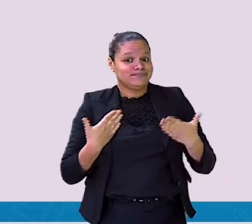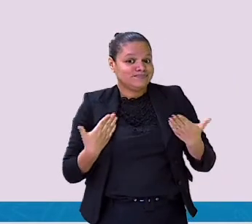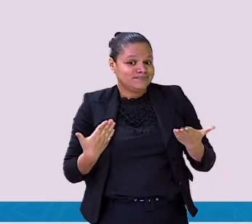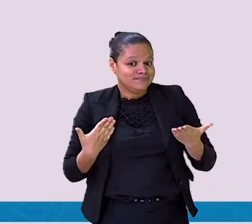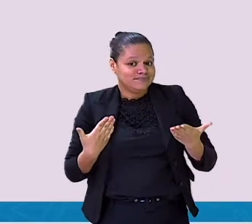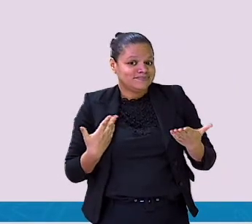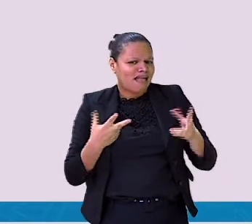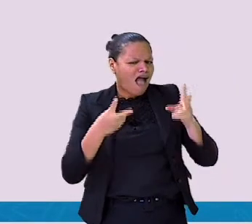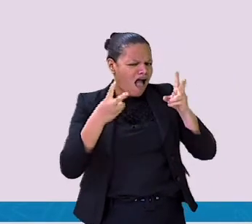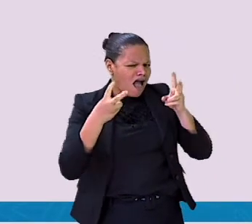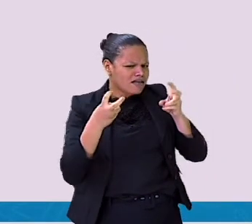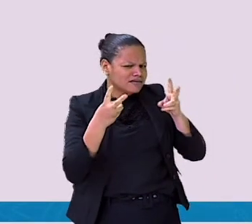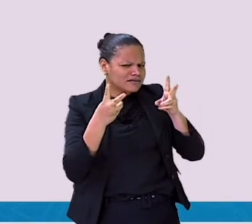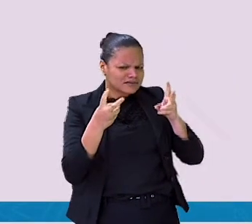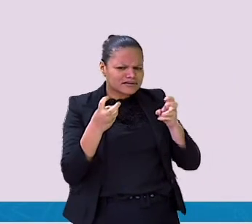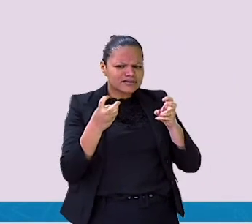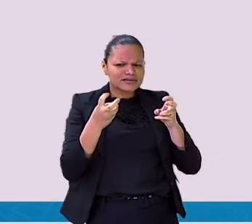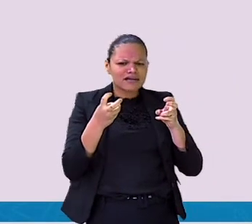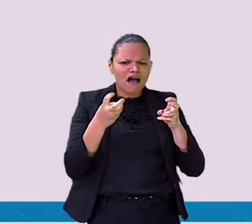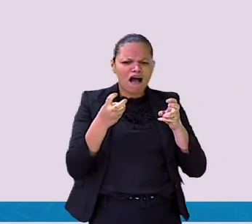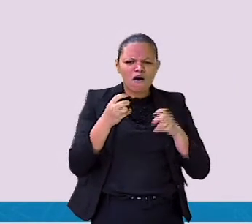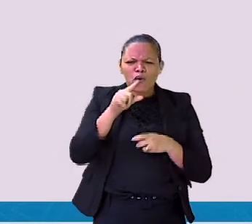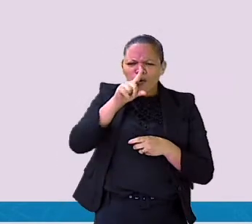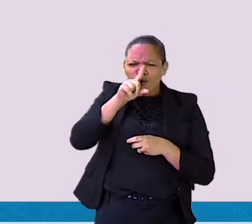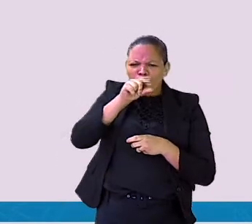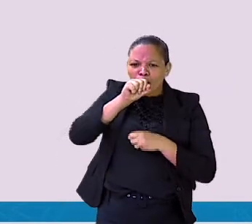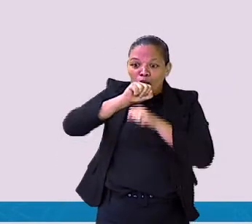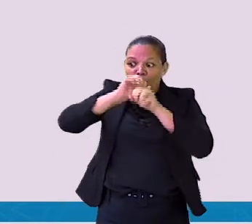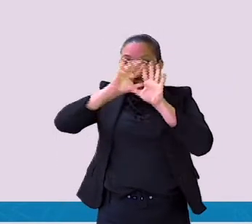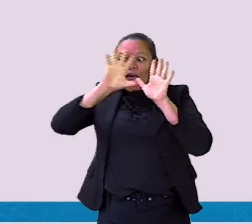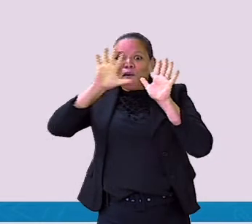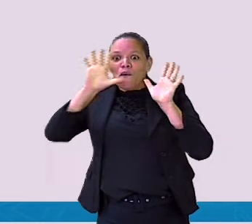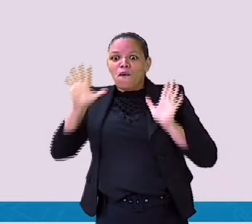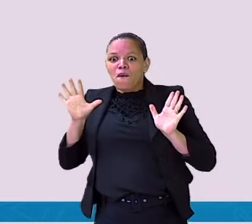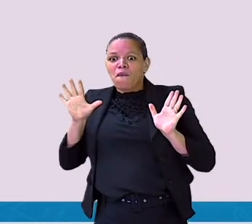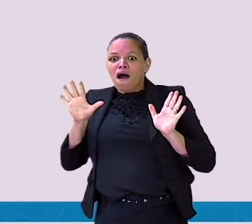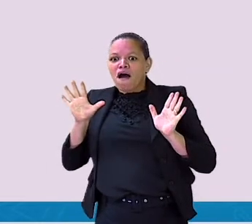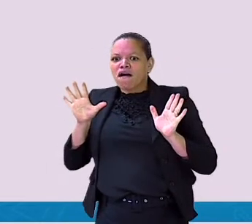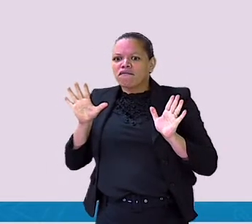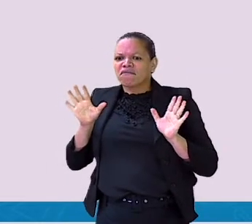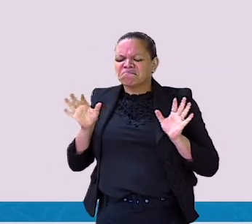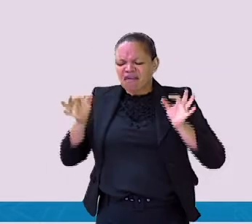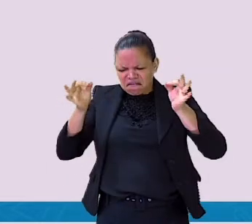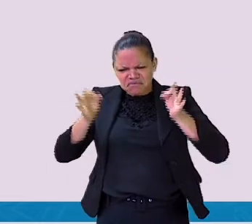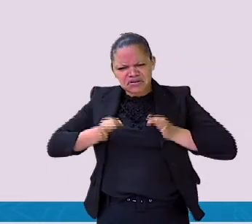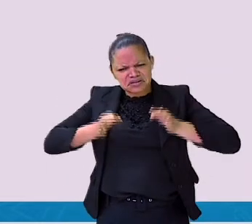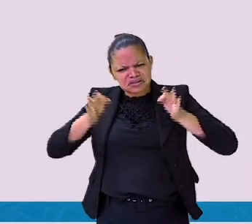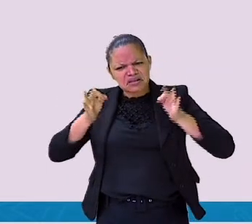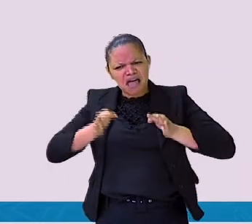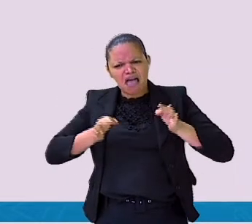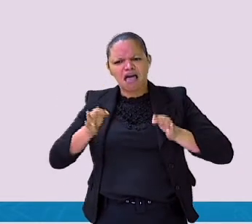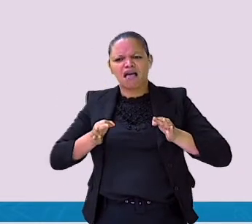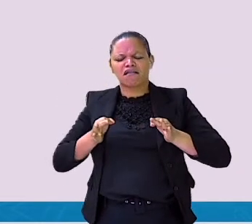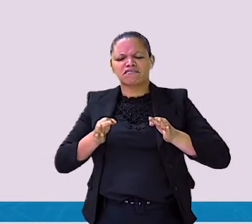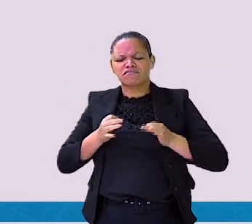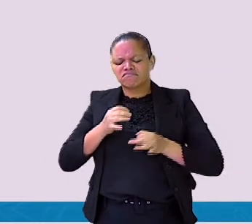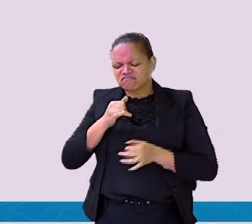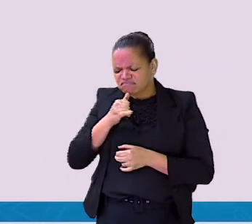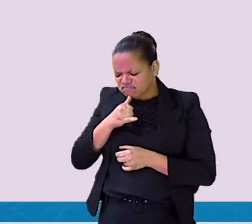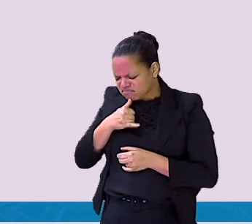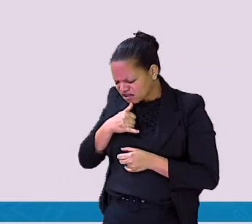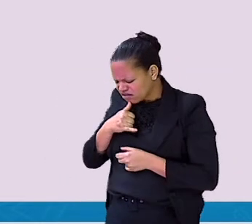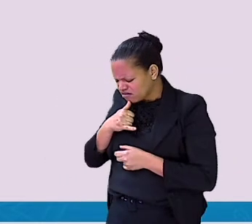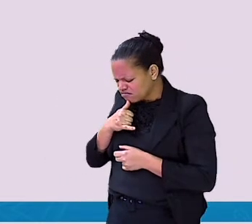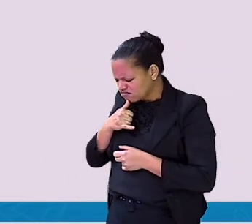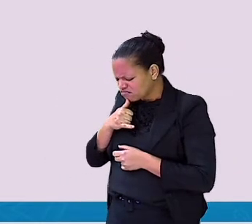vocês. Será que o pavão tinha razão de ficar tão triste? Porque o